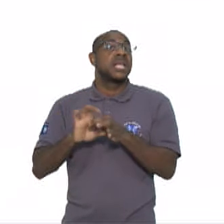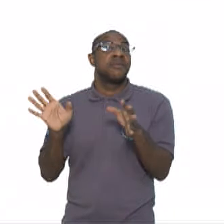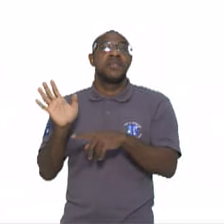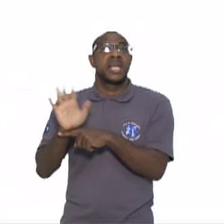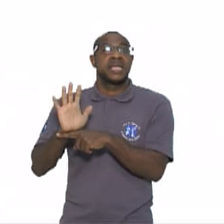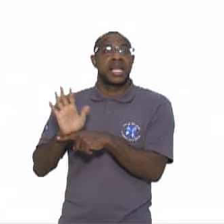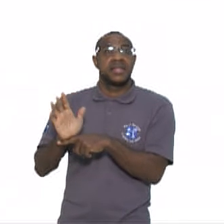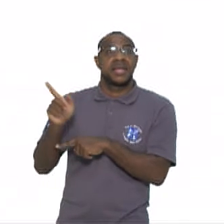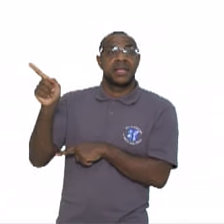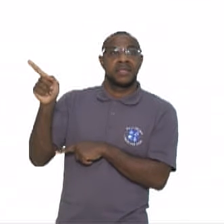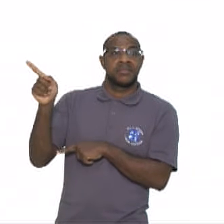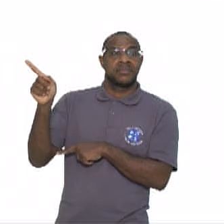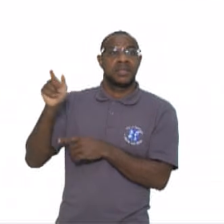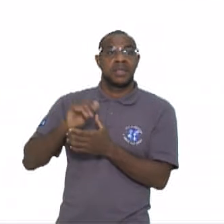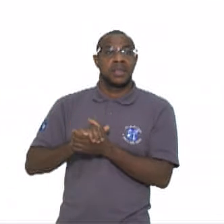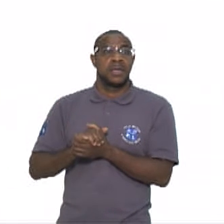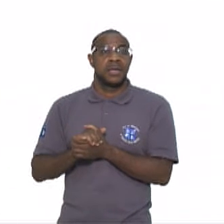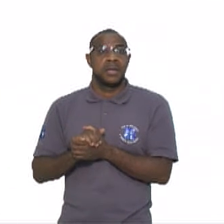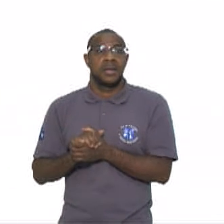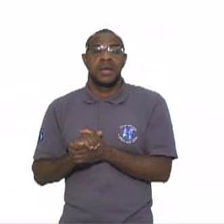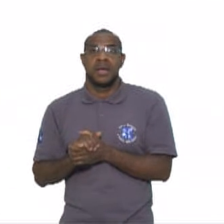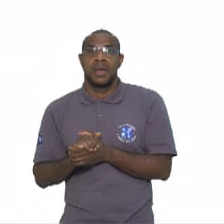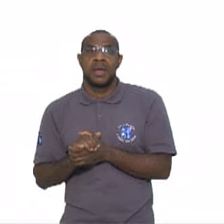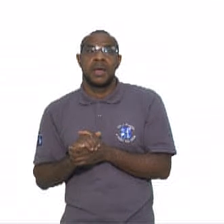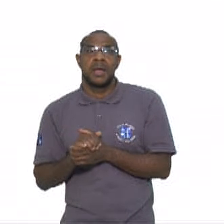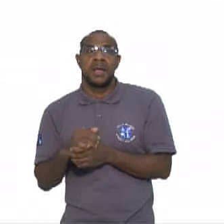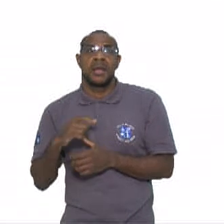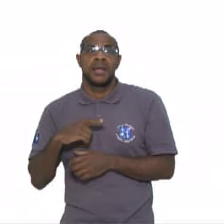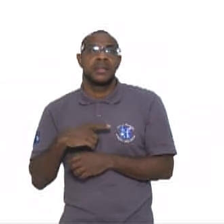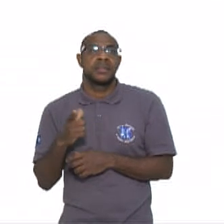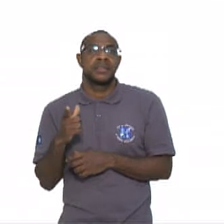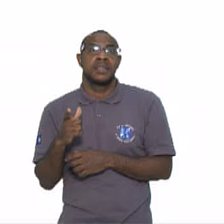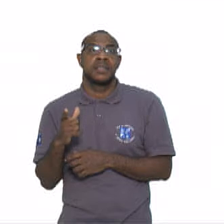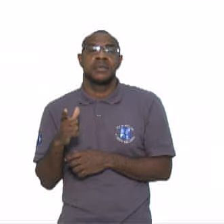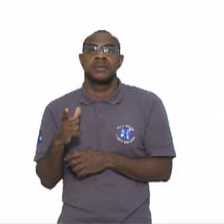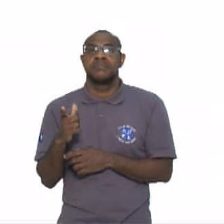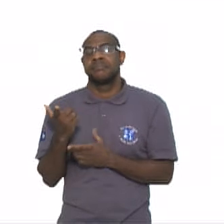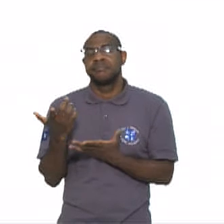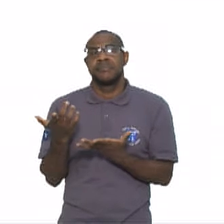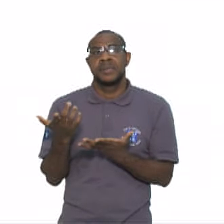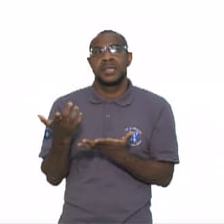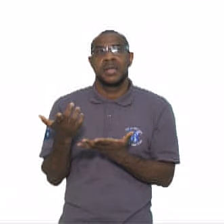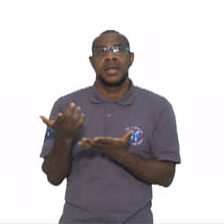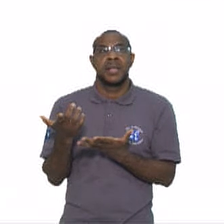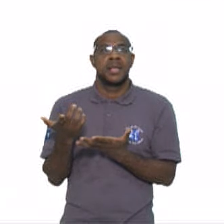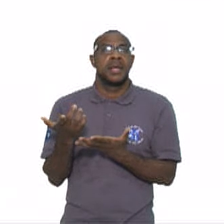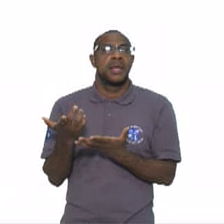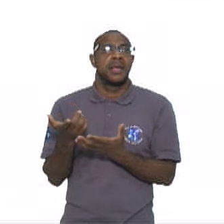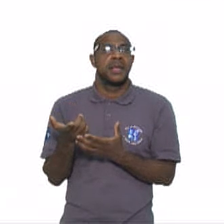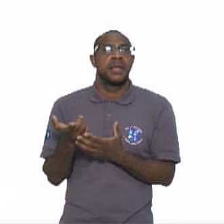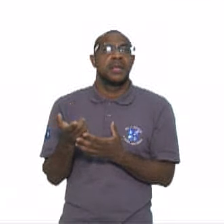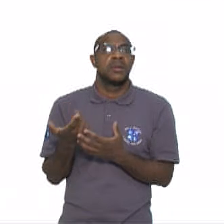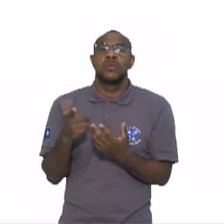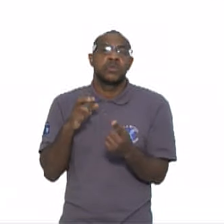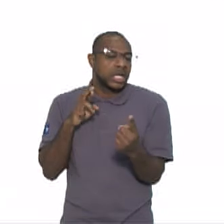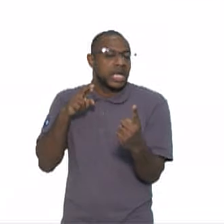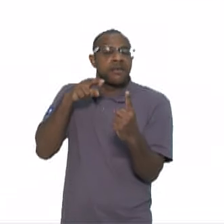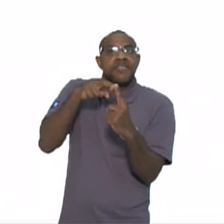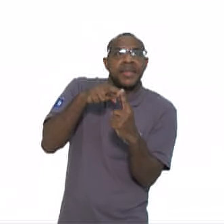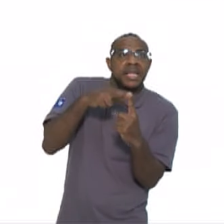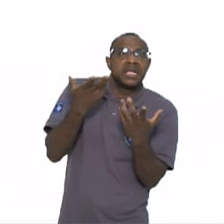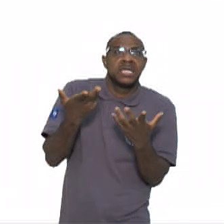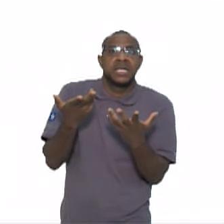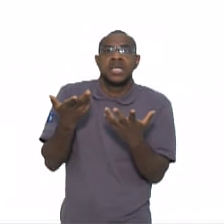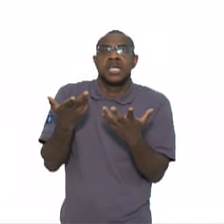internet, mas a gente vê ali embaixo, ele tem patrocínio público, né? Então, ele não tem inferência dos grandes